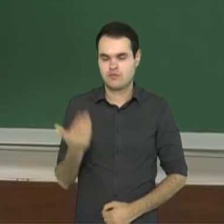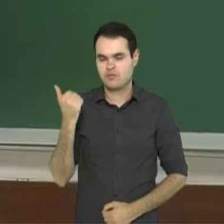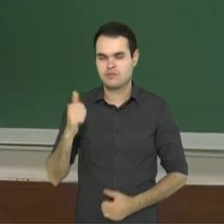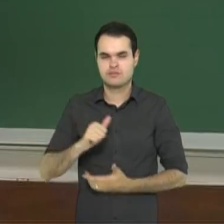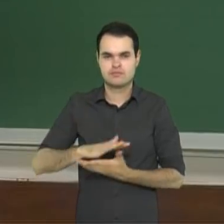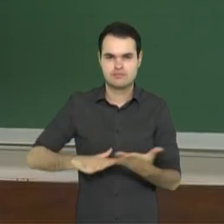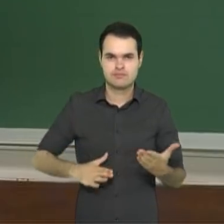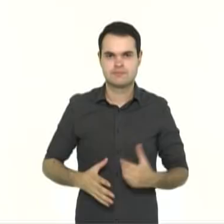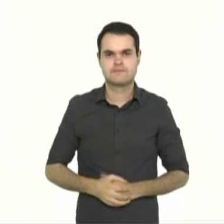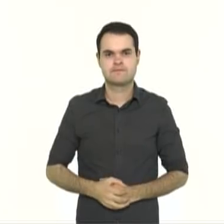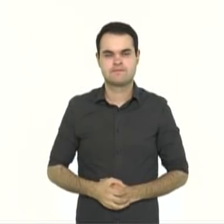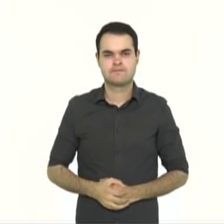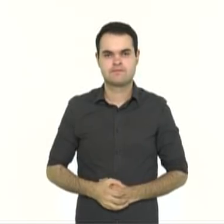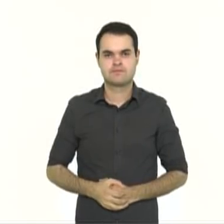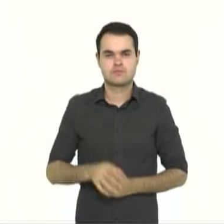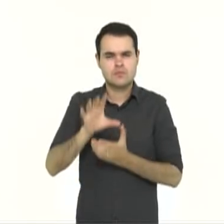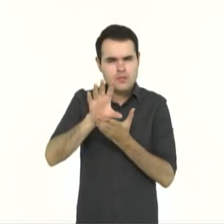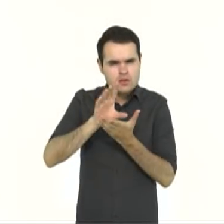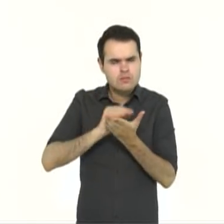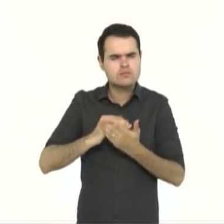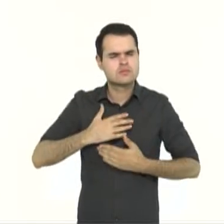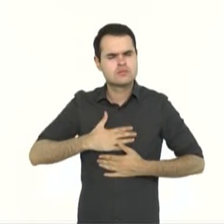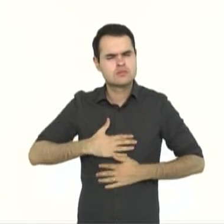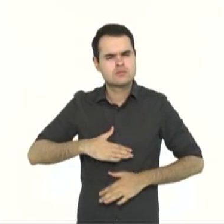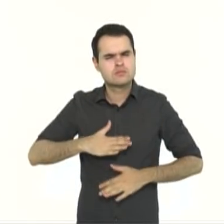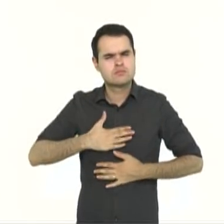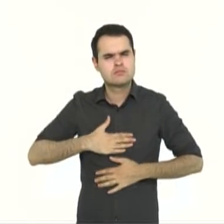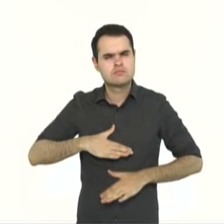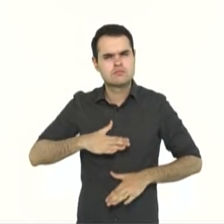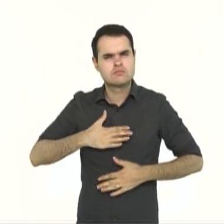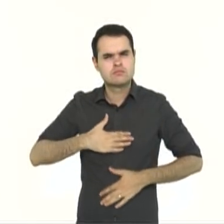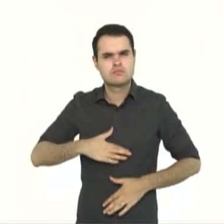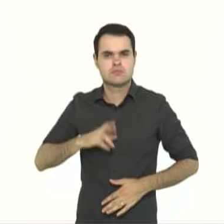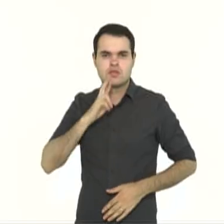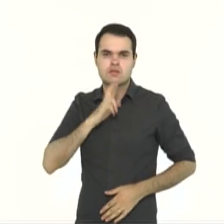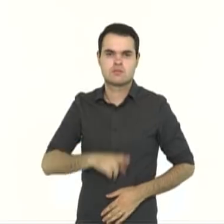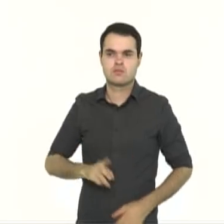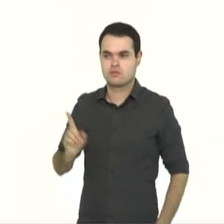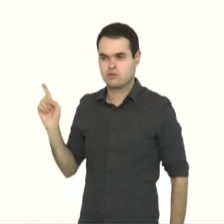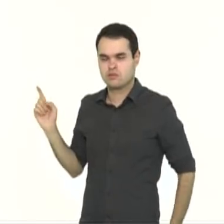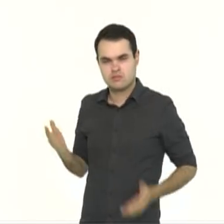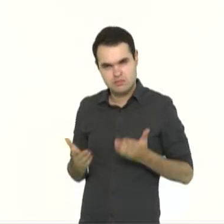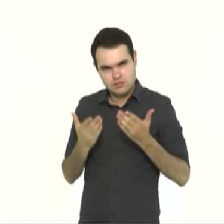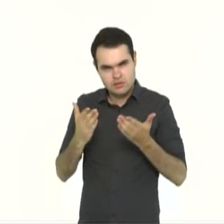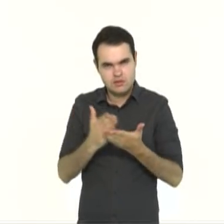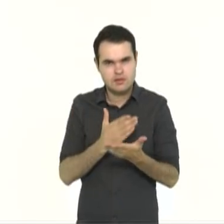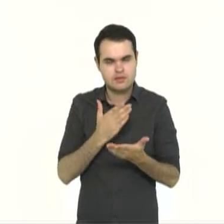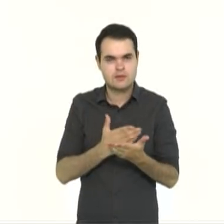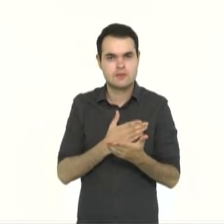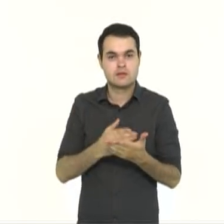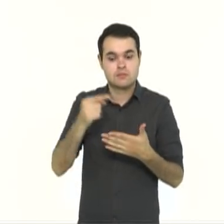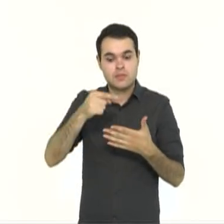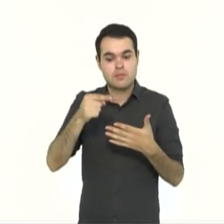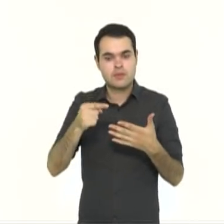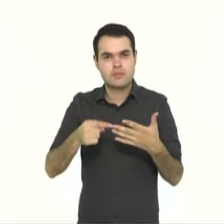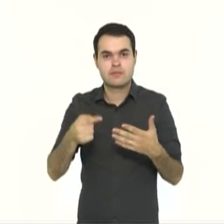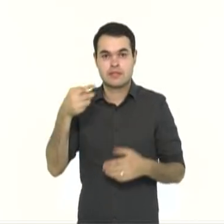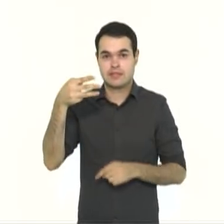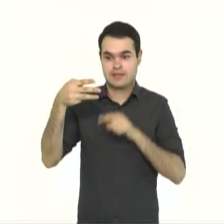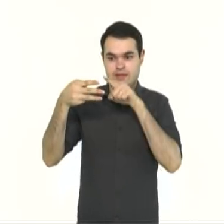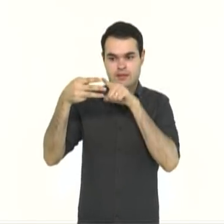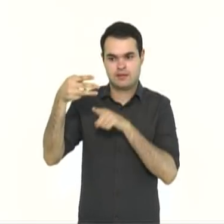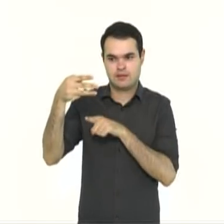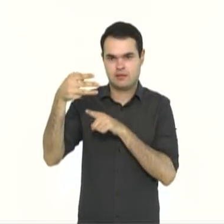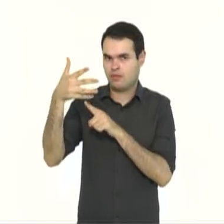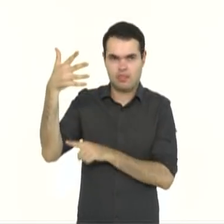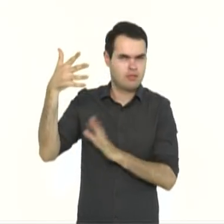atividade? Copie com muita calma e responda em seu caderno. Cite 3, eu só